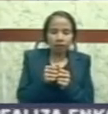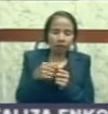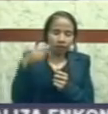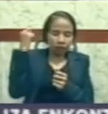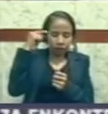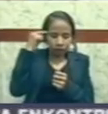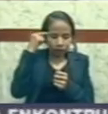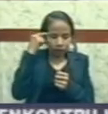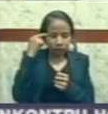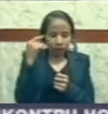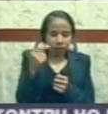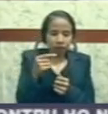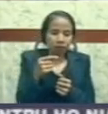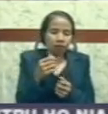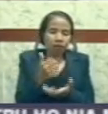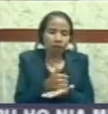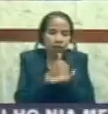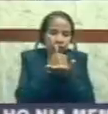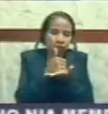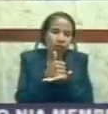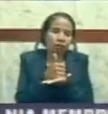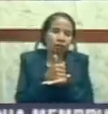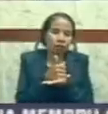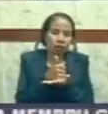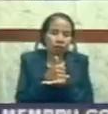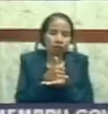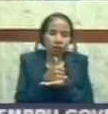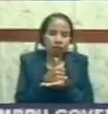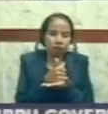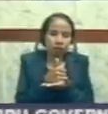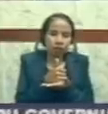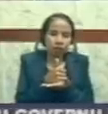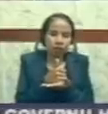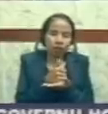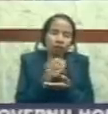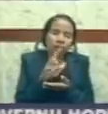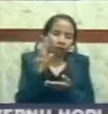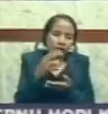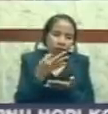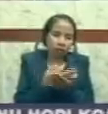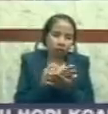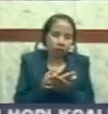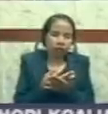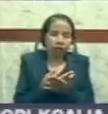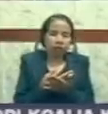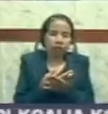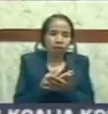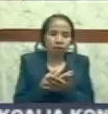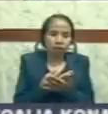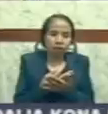governo a forma de como facilitar, quer dizer, a forma de como facilitar a execução, para ser